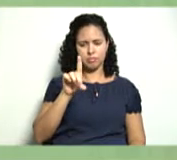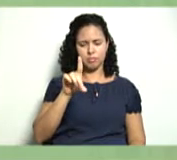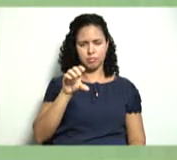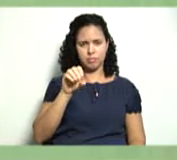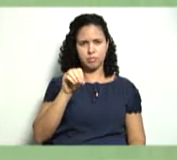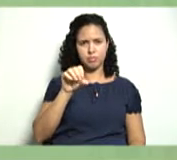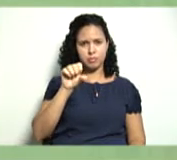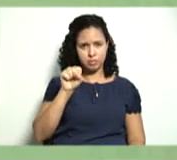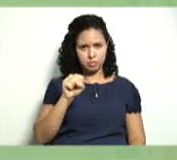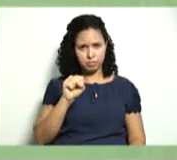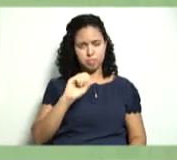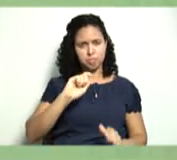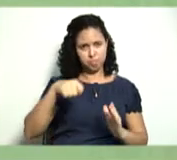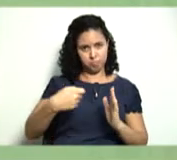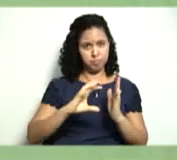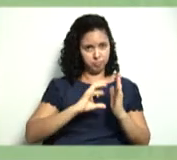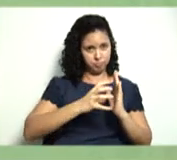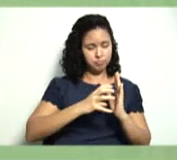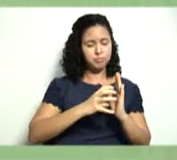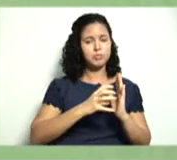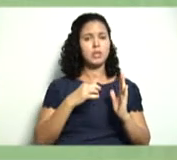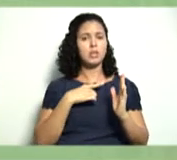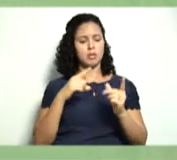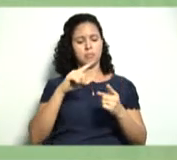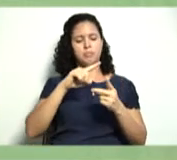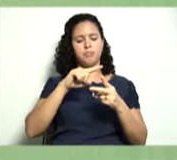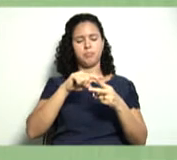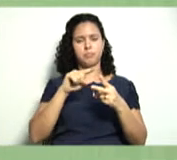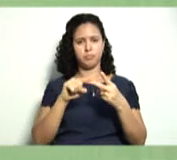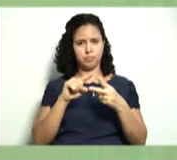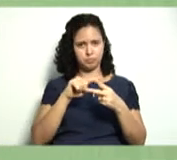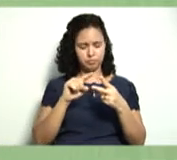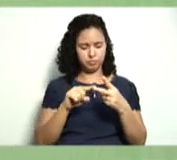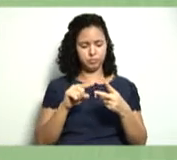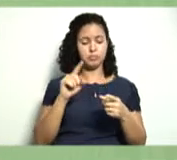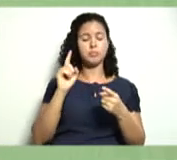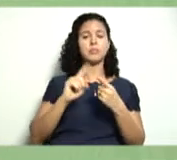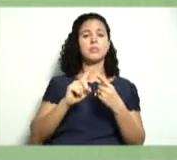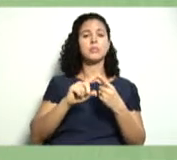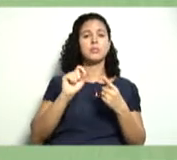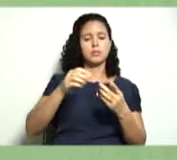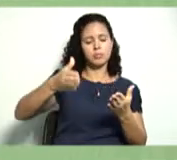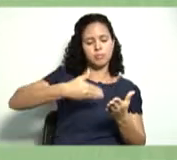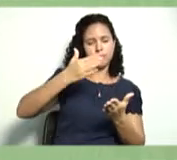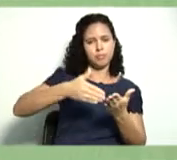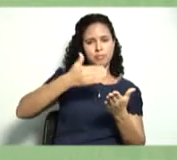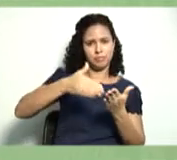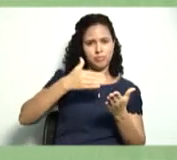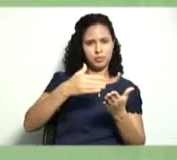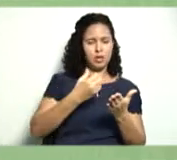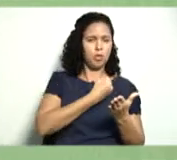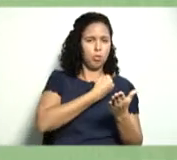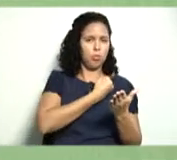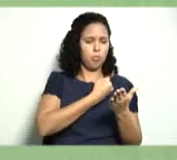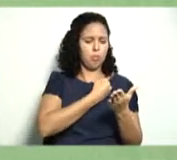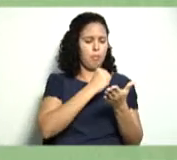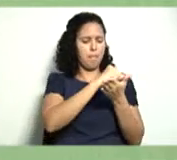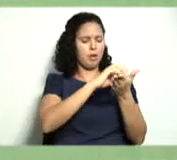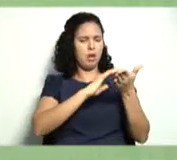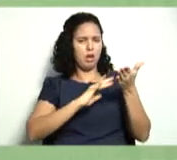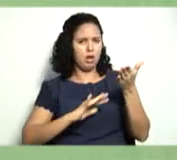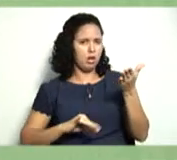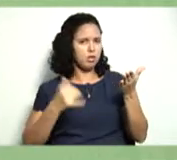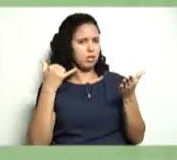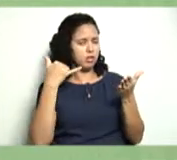lista telefônica certo eu e h então veja bem aqui ó bom conhecer o conceito de banco de